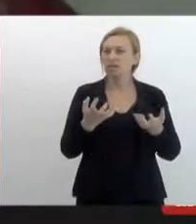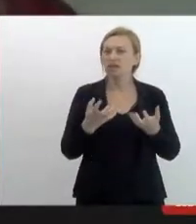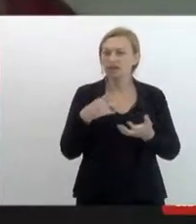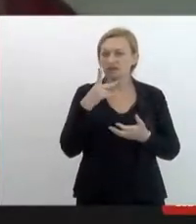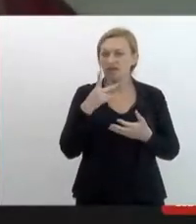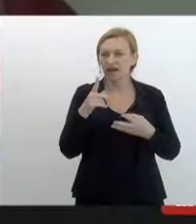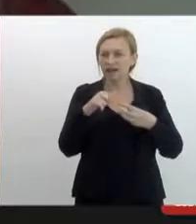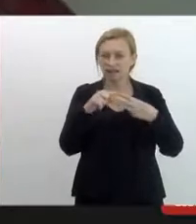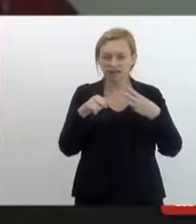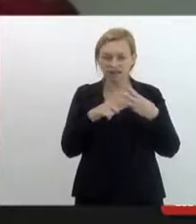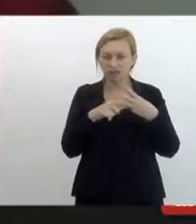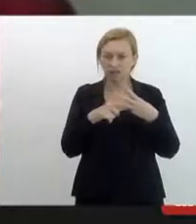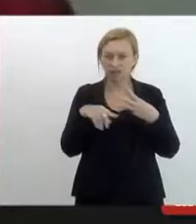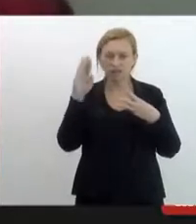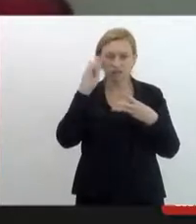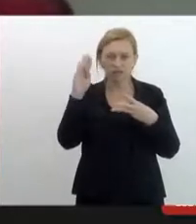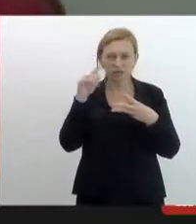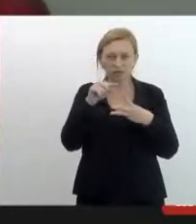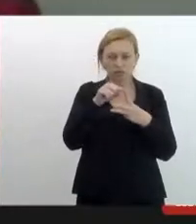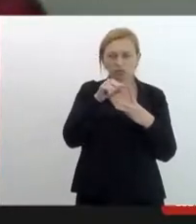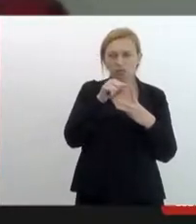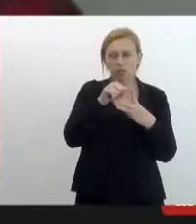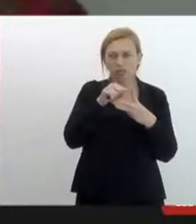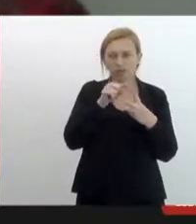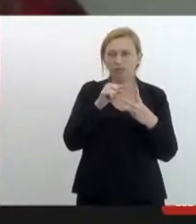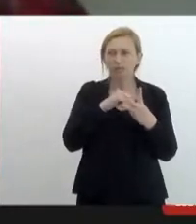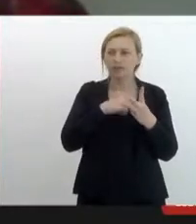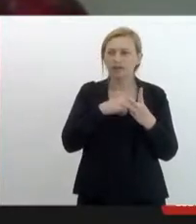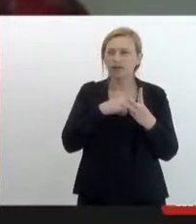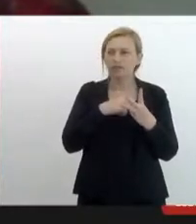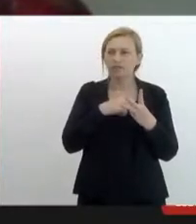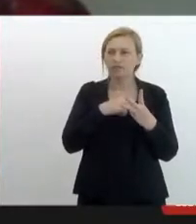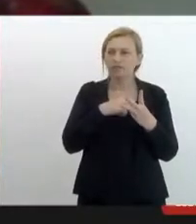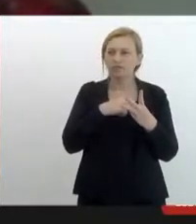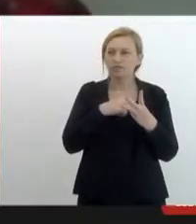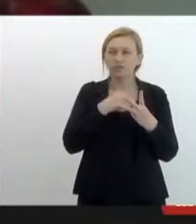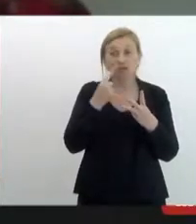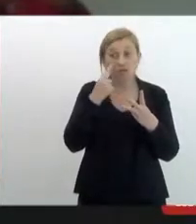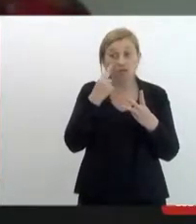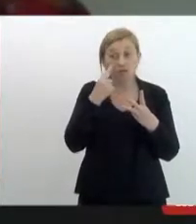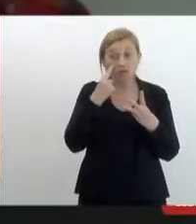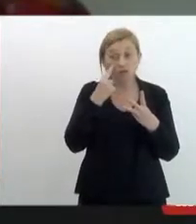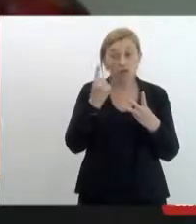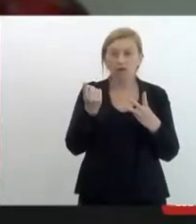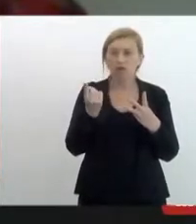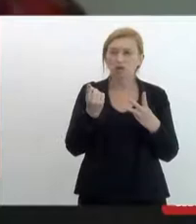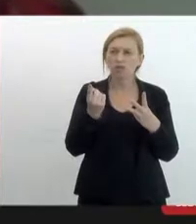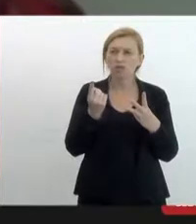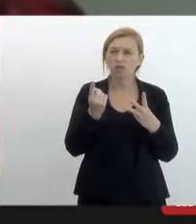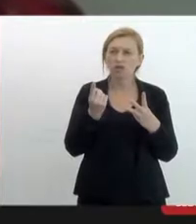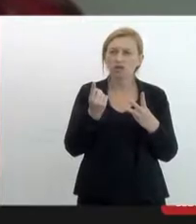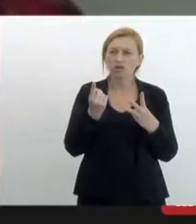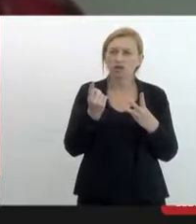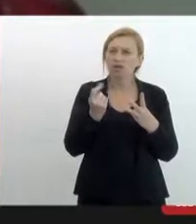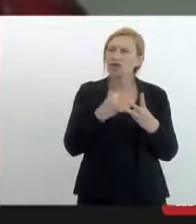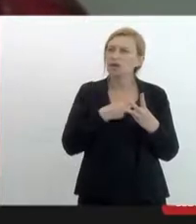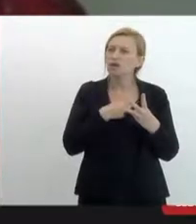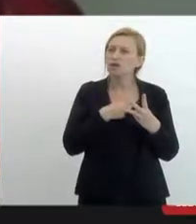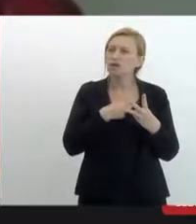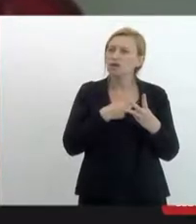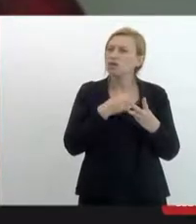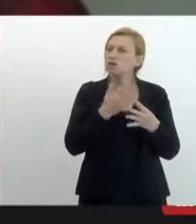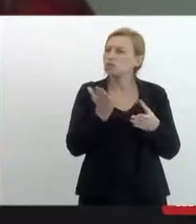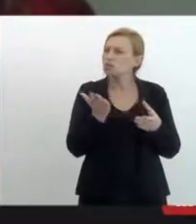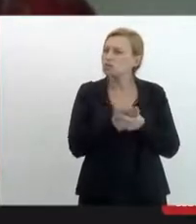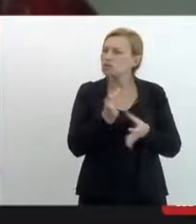coisas, basicamente. Uma é deixar, parece sim haver aí um abuso, né, em relação aos